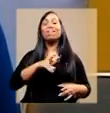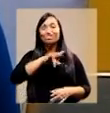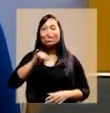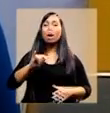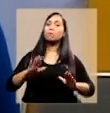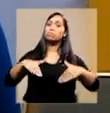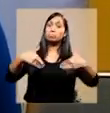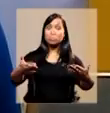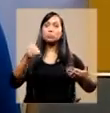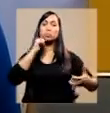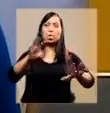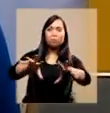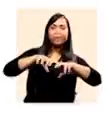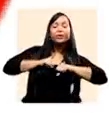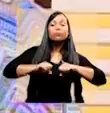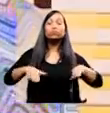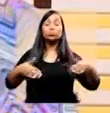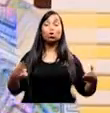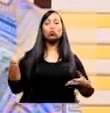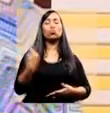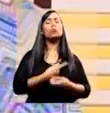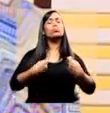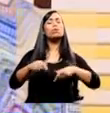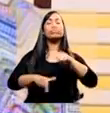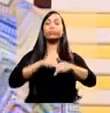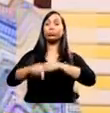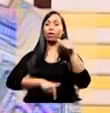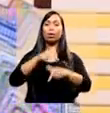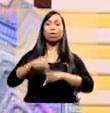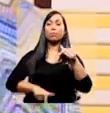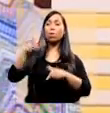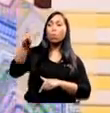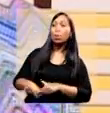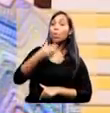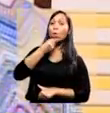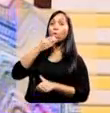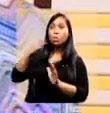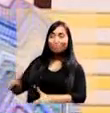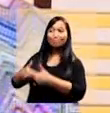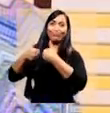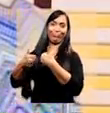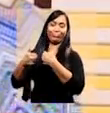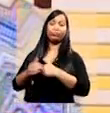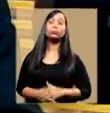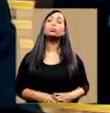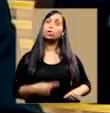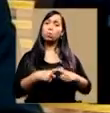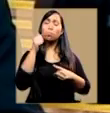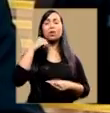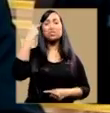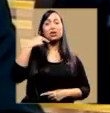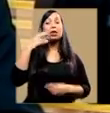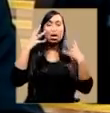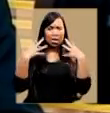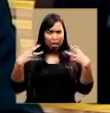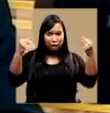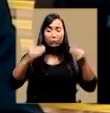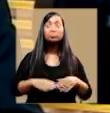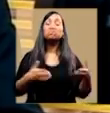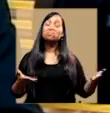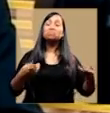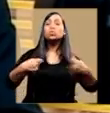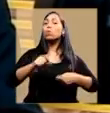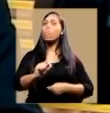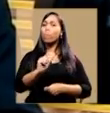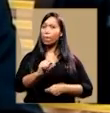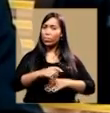vai além do empoderamento feminino. Precisamos trabalhar a masculinidade positiva. Para a vereadora Karina Caroline,